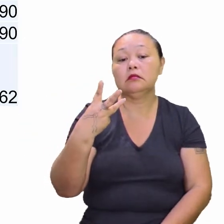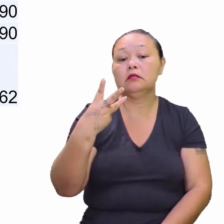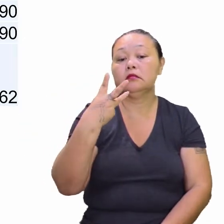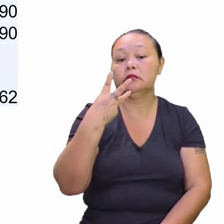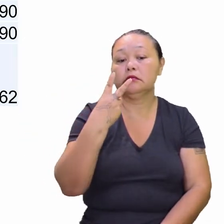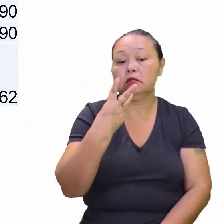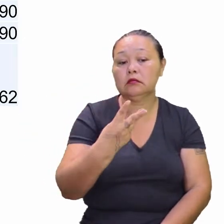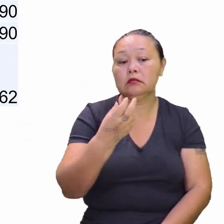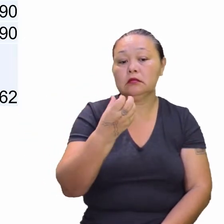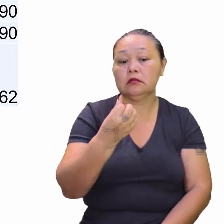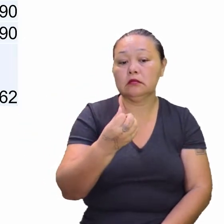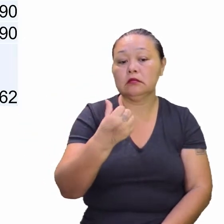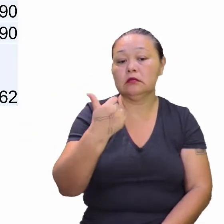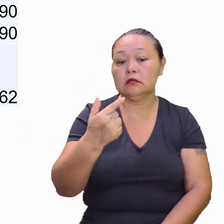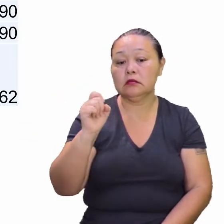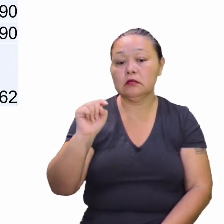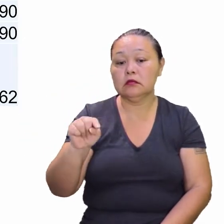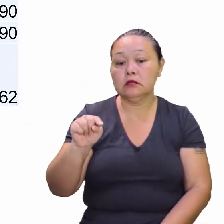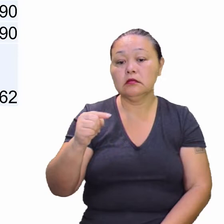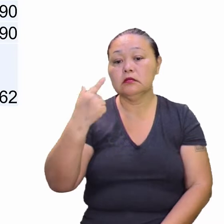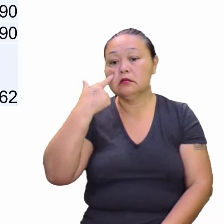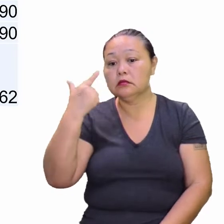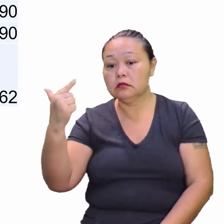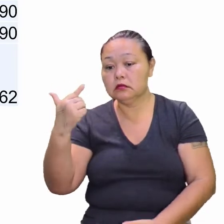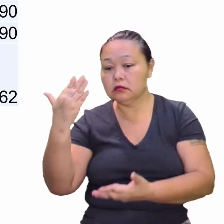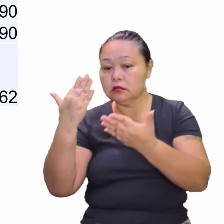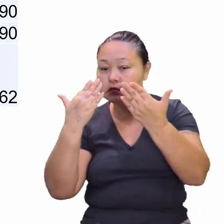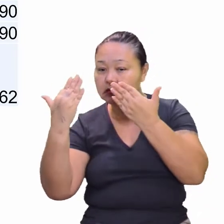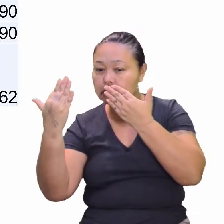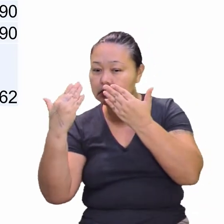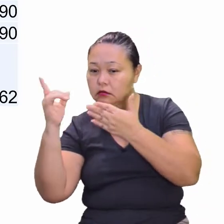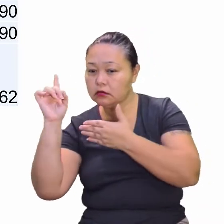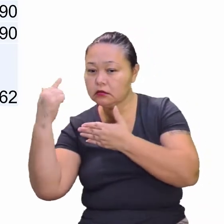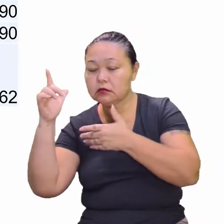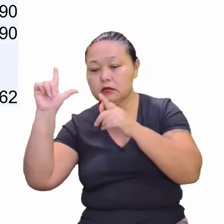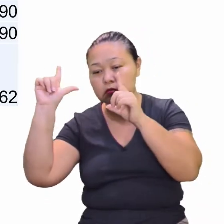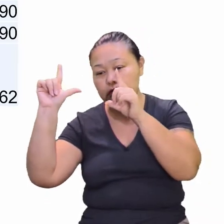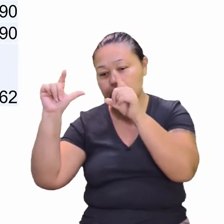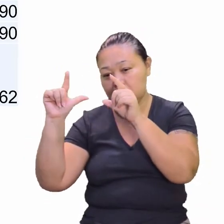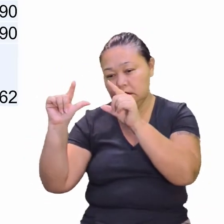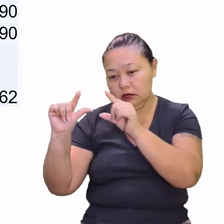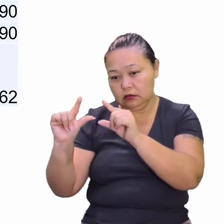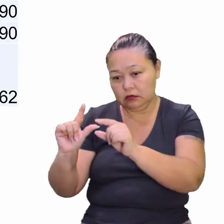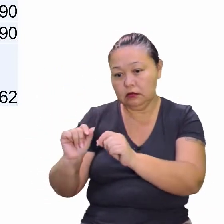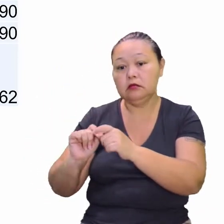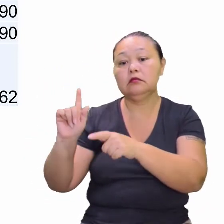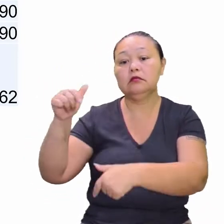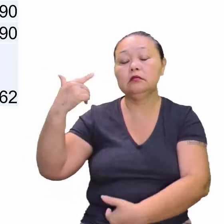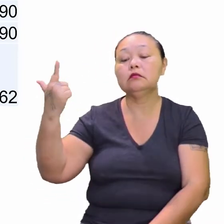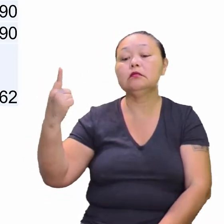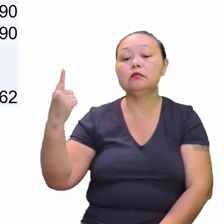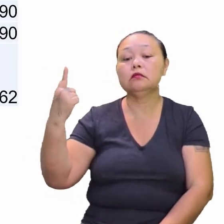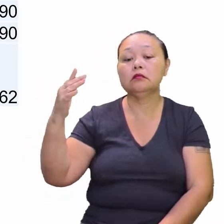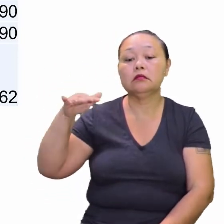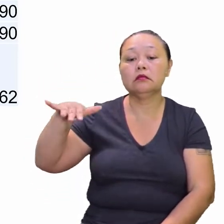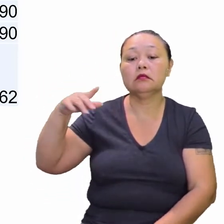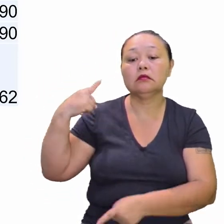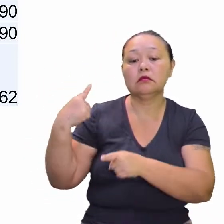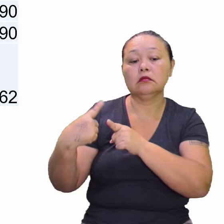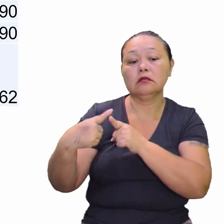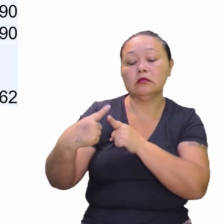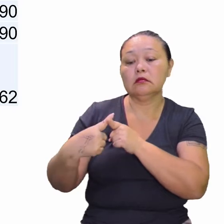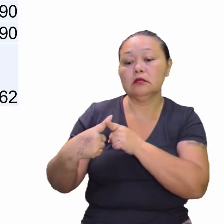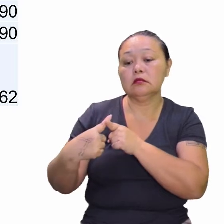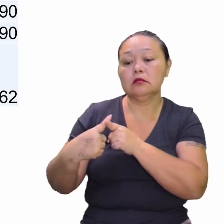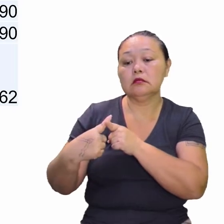362 mil. Quando a gente olha para 2006, 2017, queda, né? A gente observa uma queda justamente por